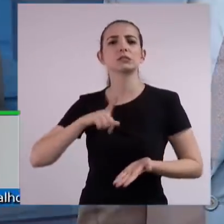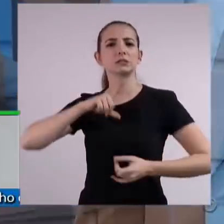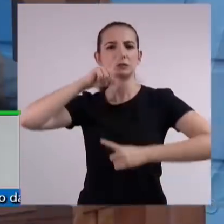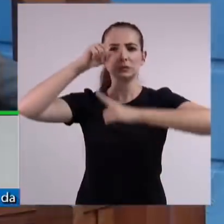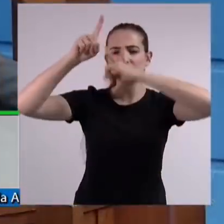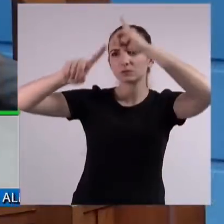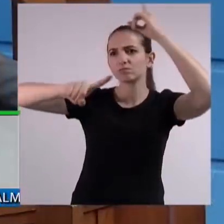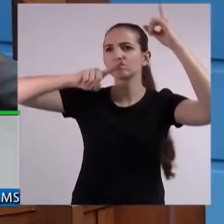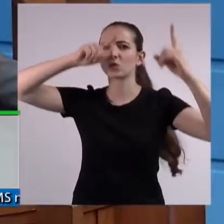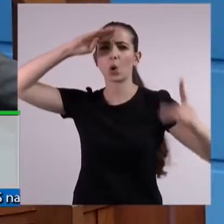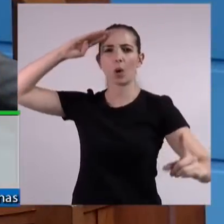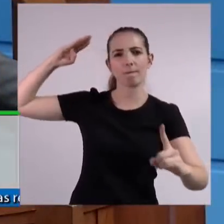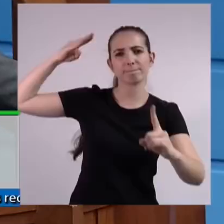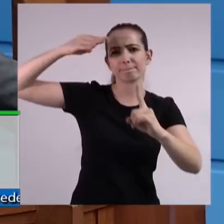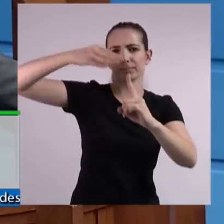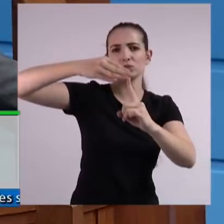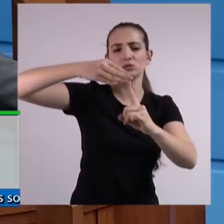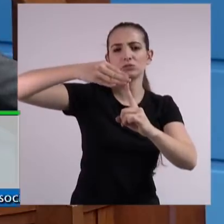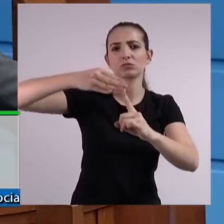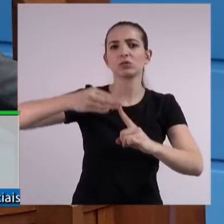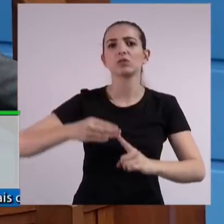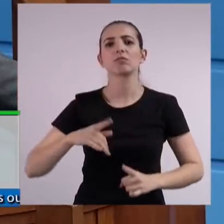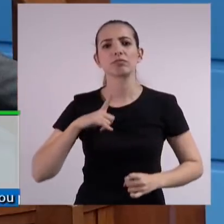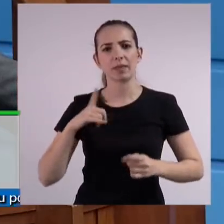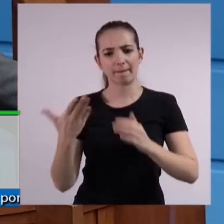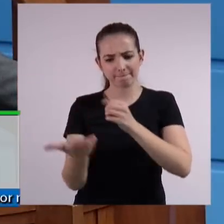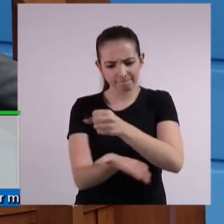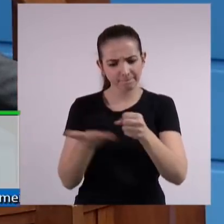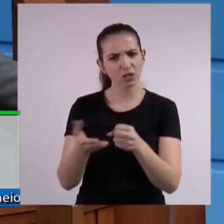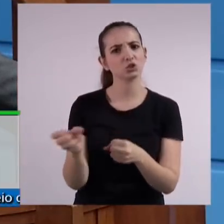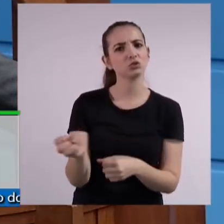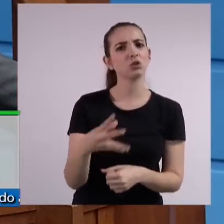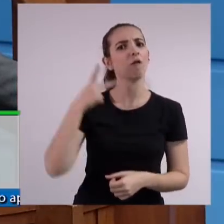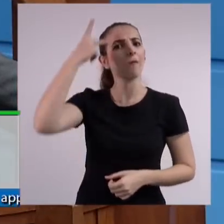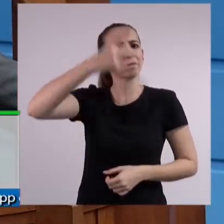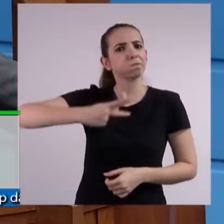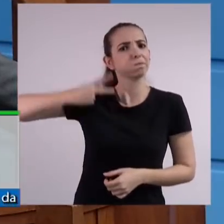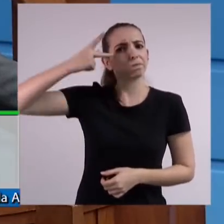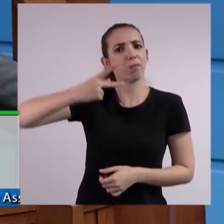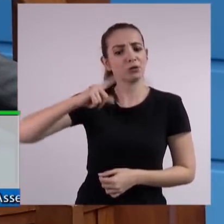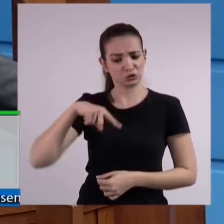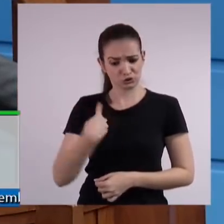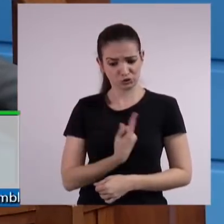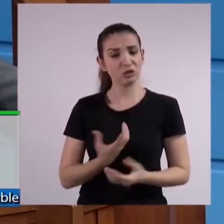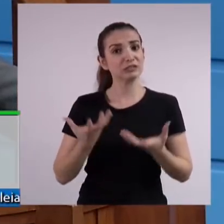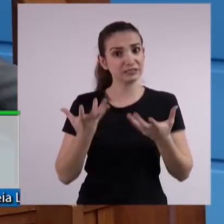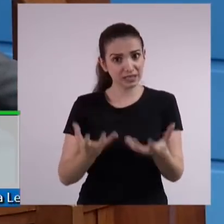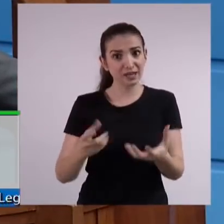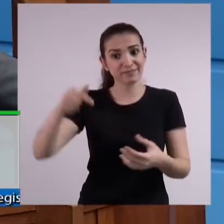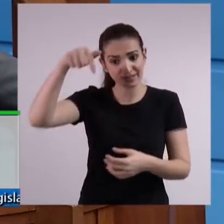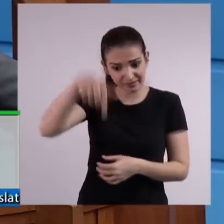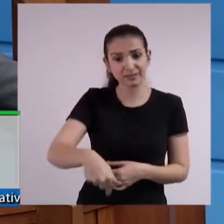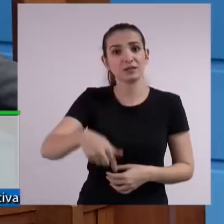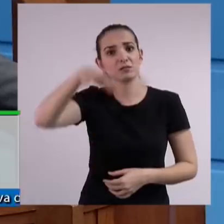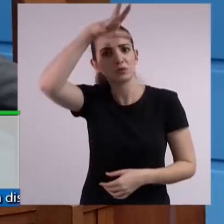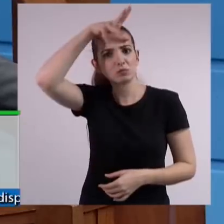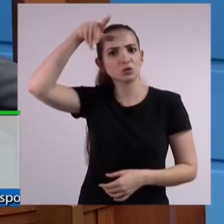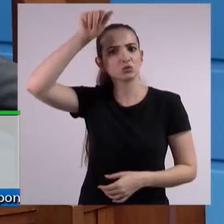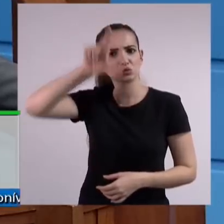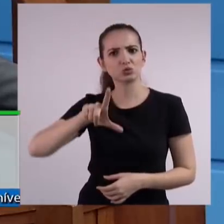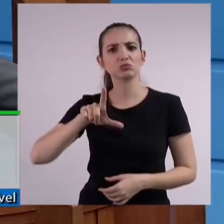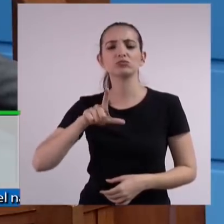ideais, ele está alicerçado nessa nova política que nós queremos para Mato Grosso do Sul e, com